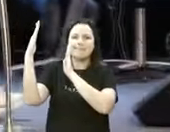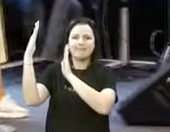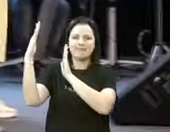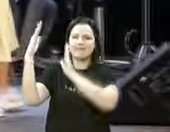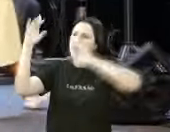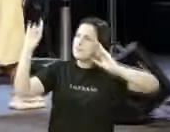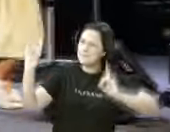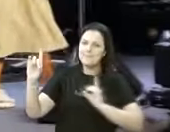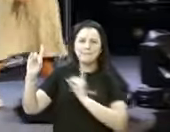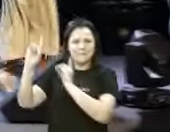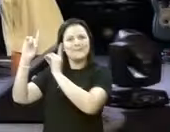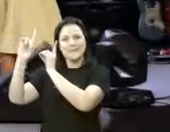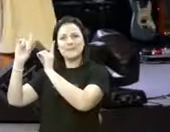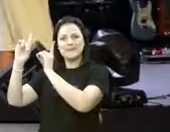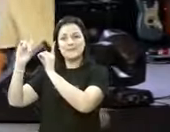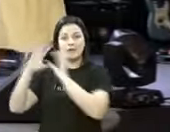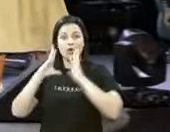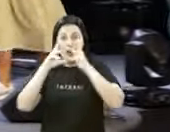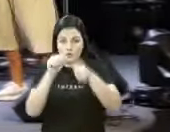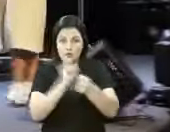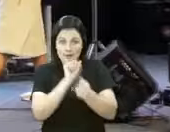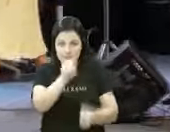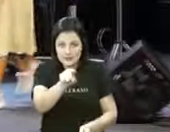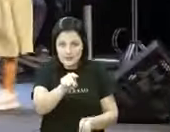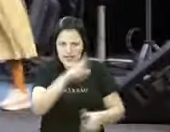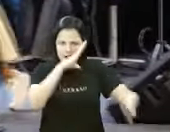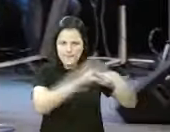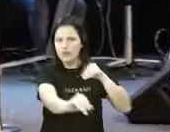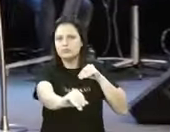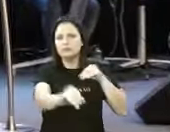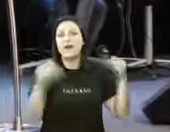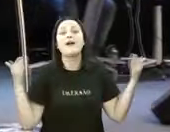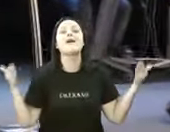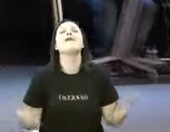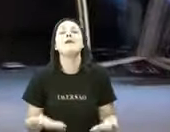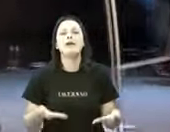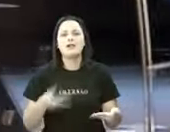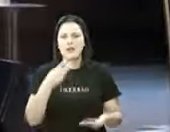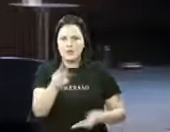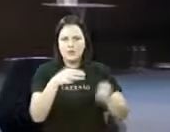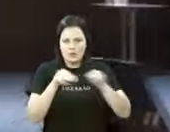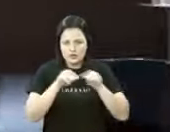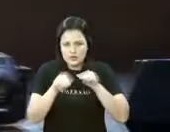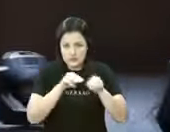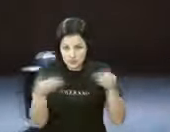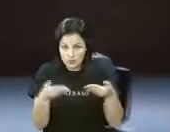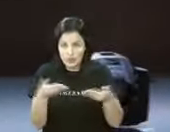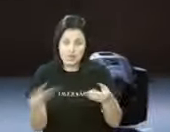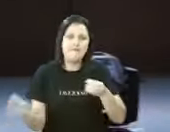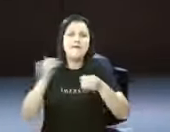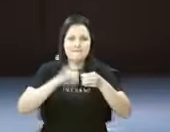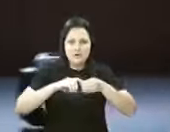te paralisava está saindo correndo agora. Não, sacode ele e fala: teu ministério hoje vai